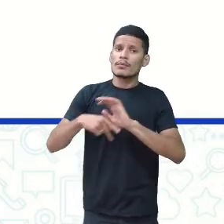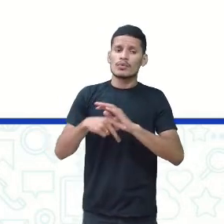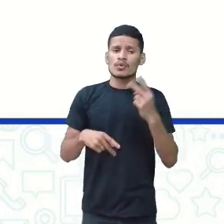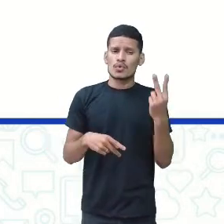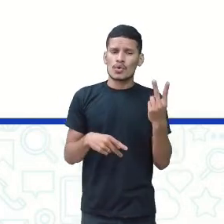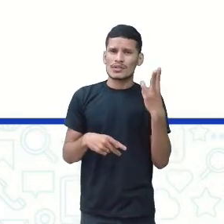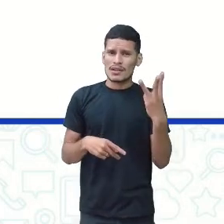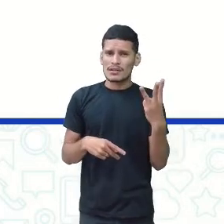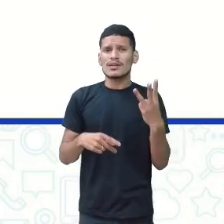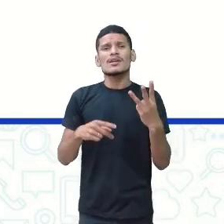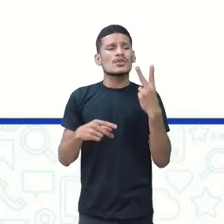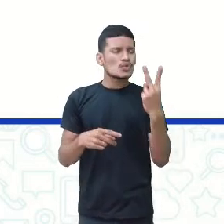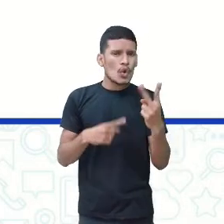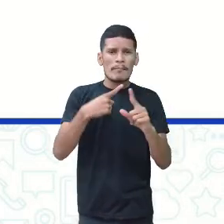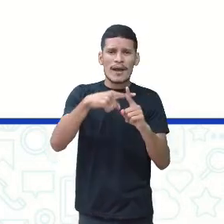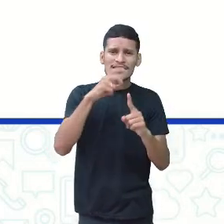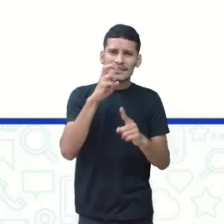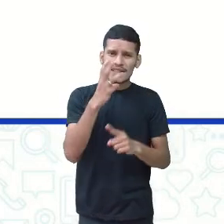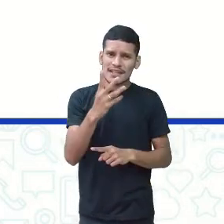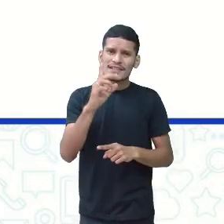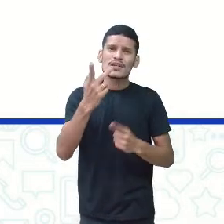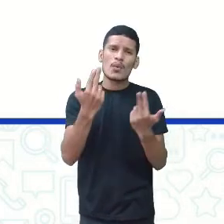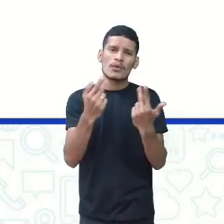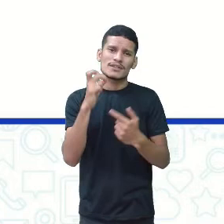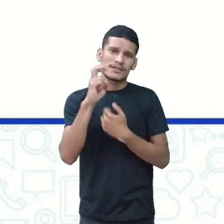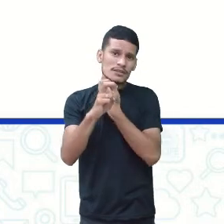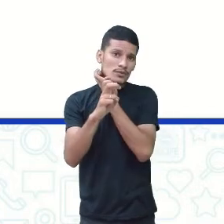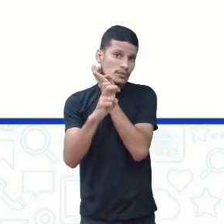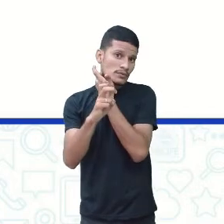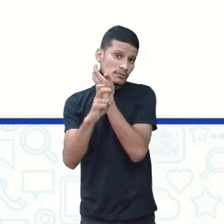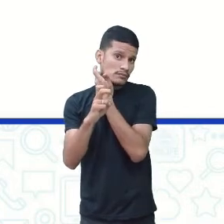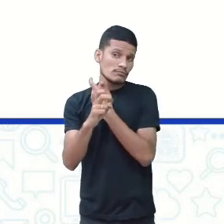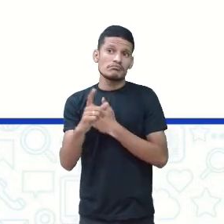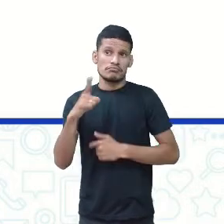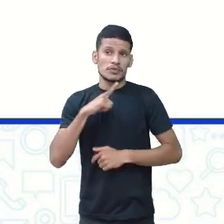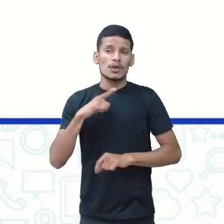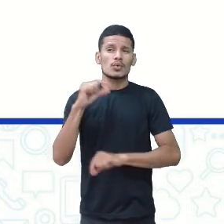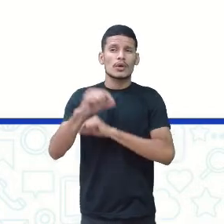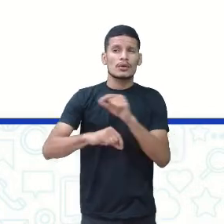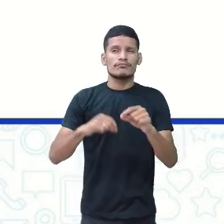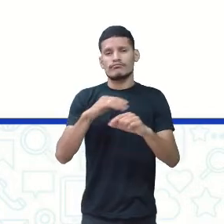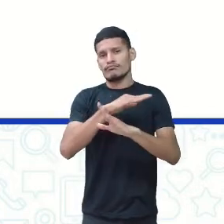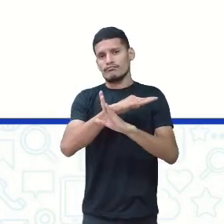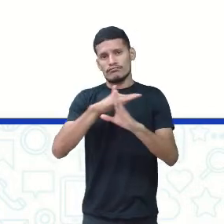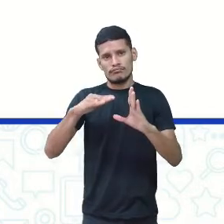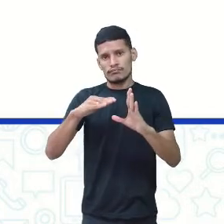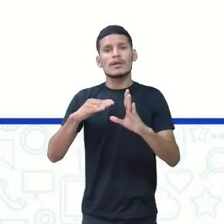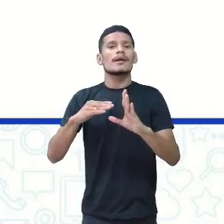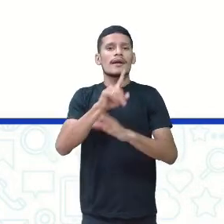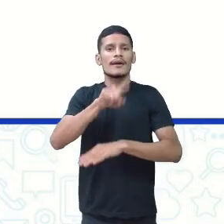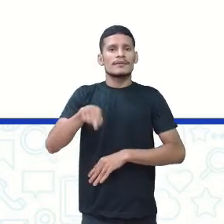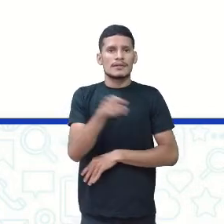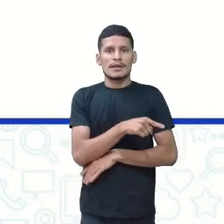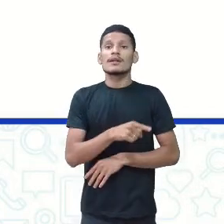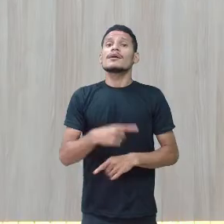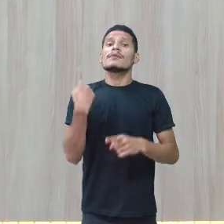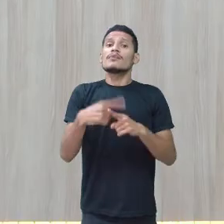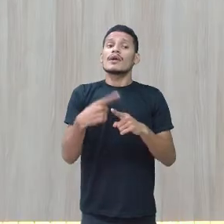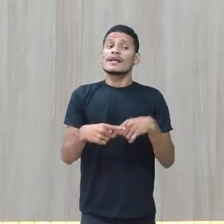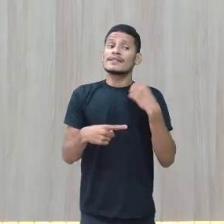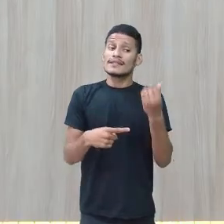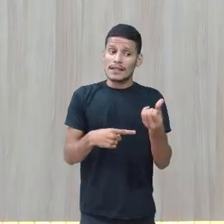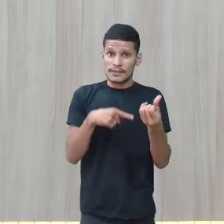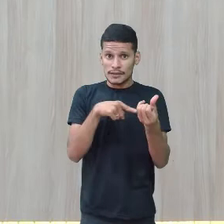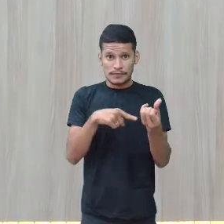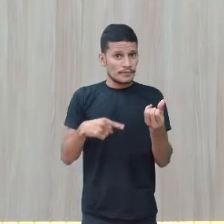3. E 2 mais 3 vai dar 5, né? Então, a gente já tinha aqui, ó, riscado e já tinha percebido que para esse lado 6, a condição